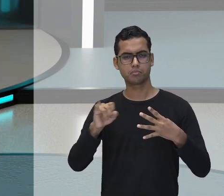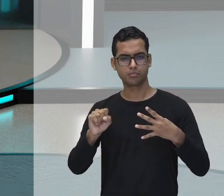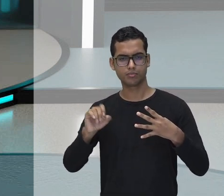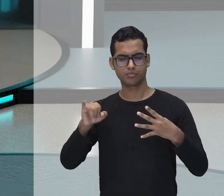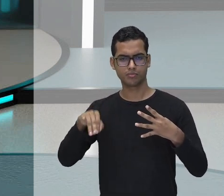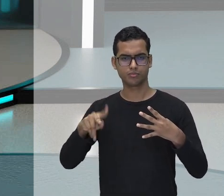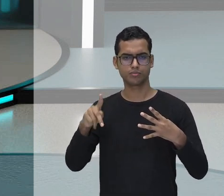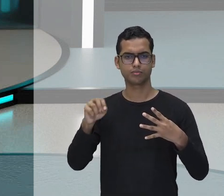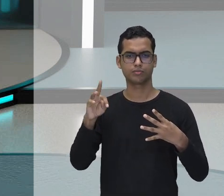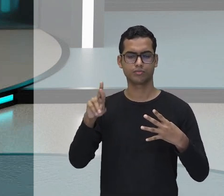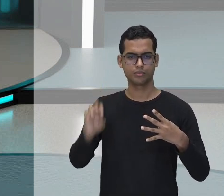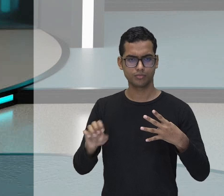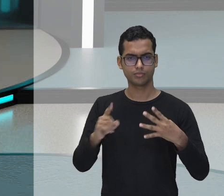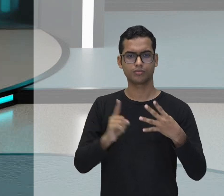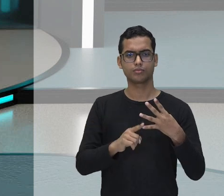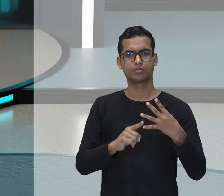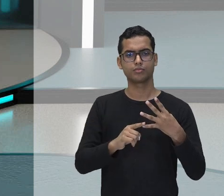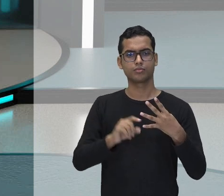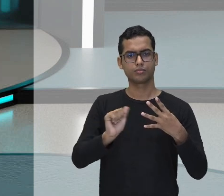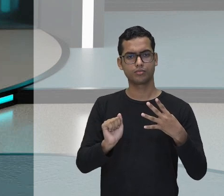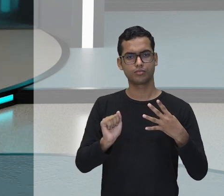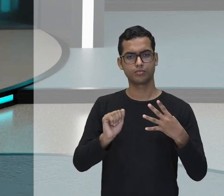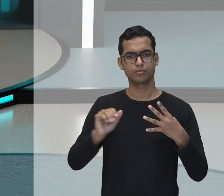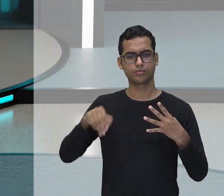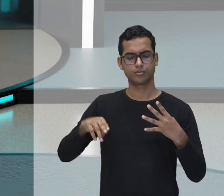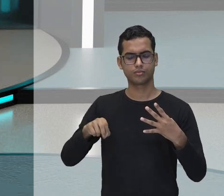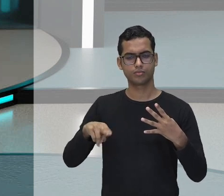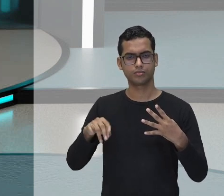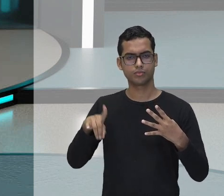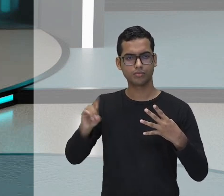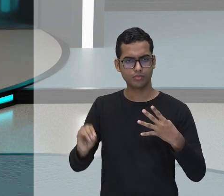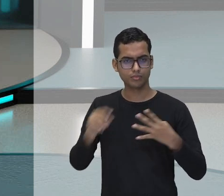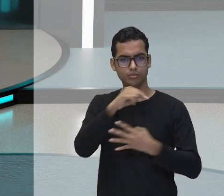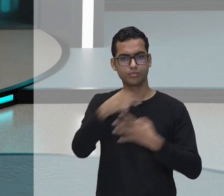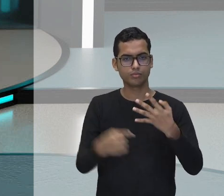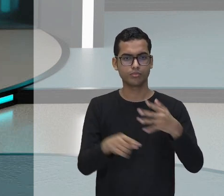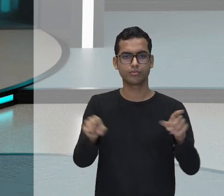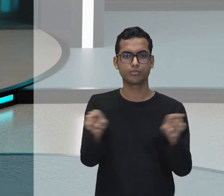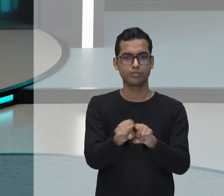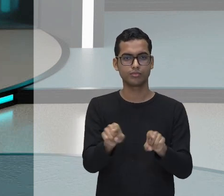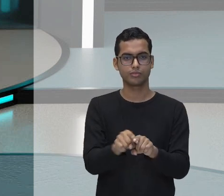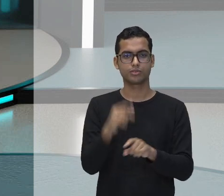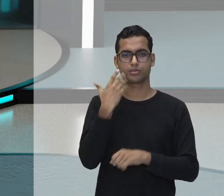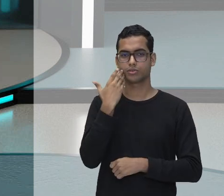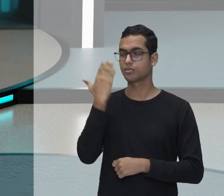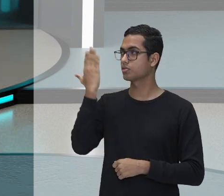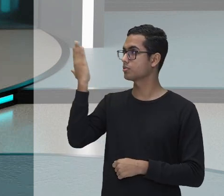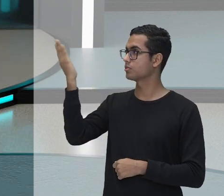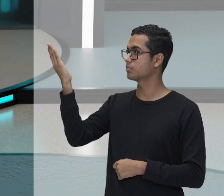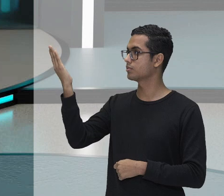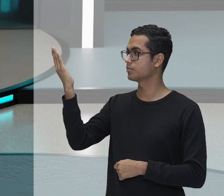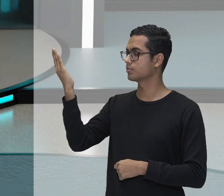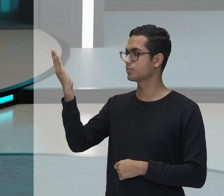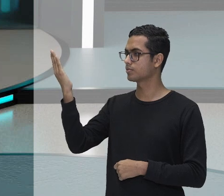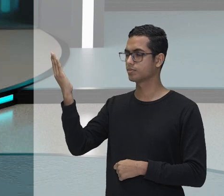de fazer a leitura, a menudo, significa geralmente. Casi sempre, quase sempre, né? Com frequência,